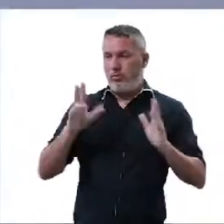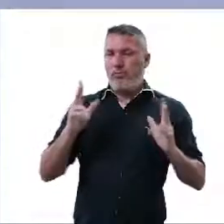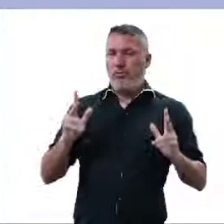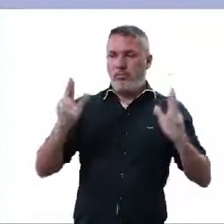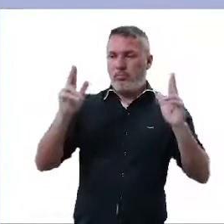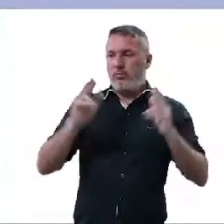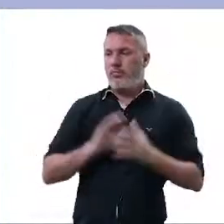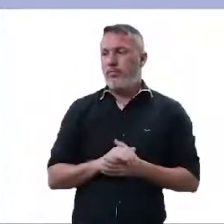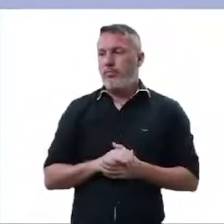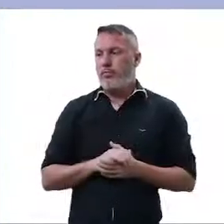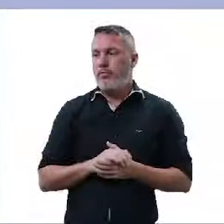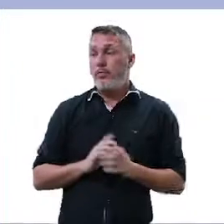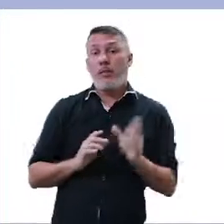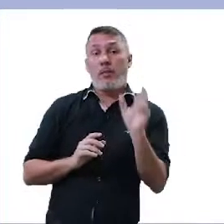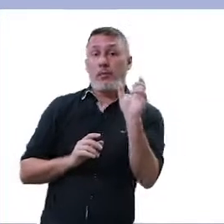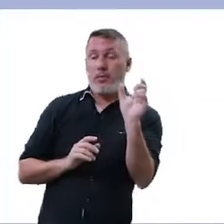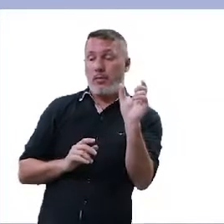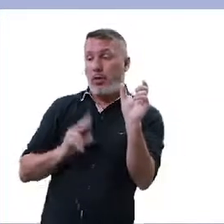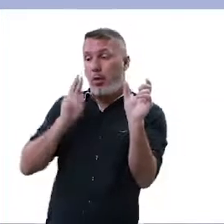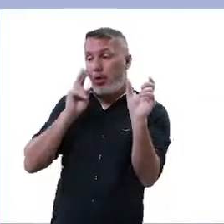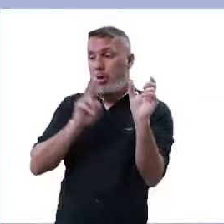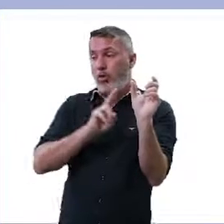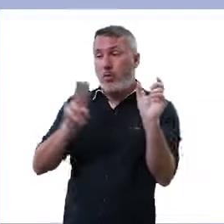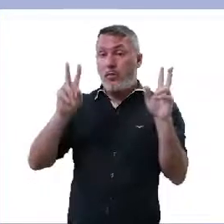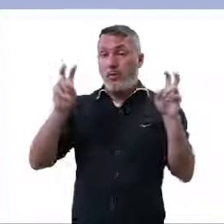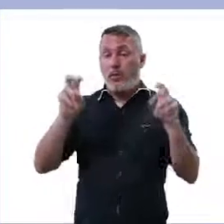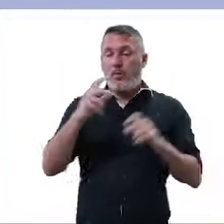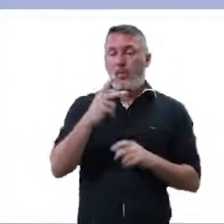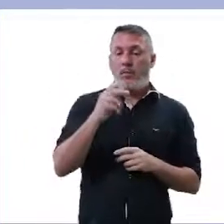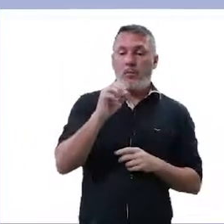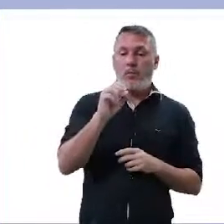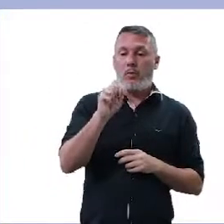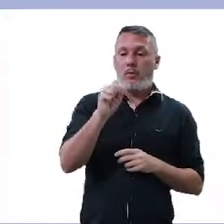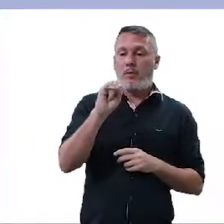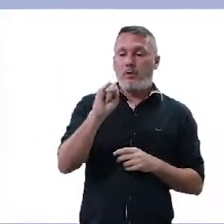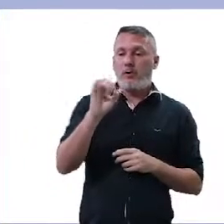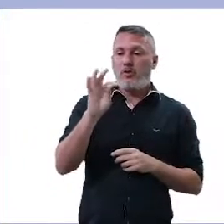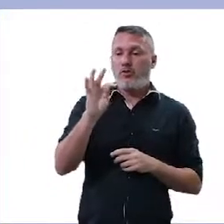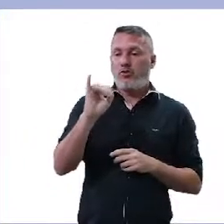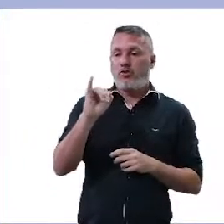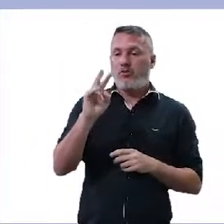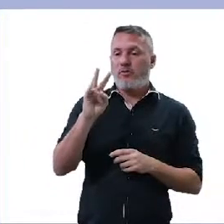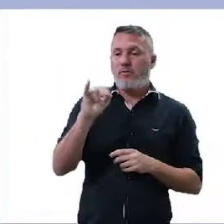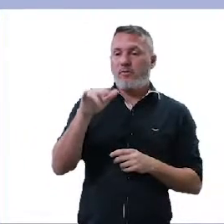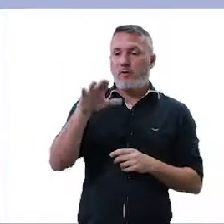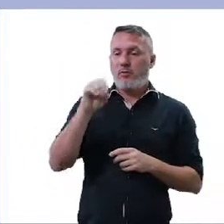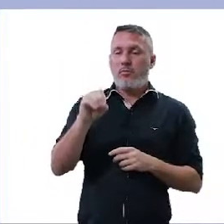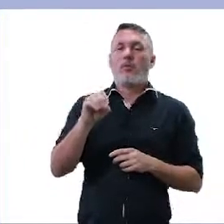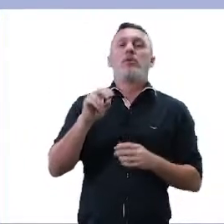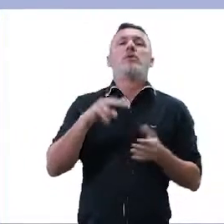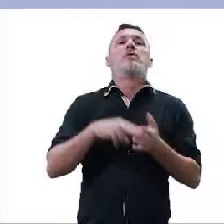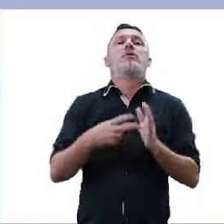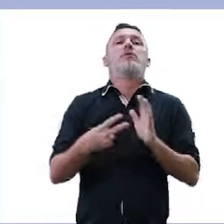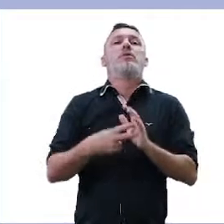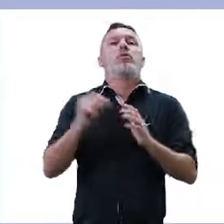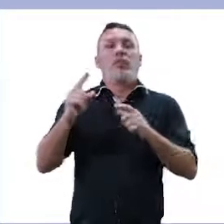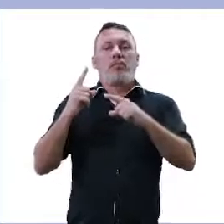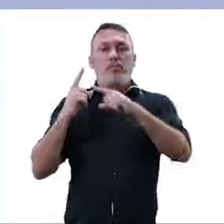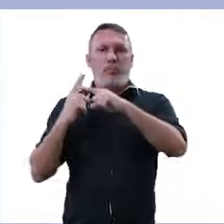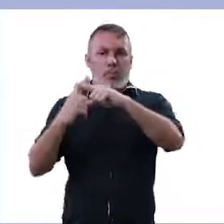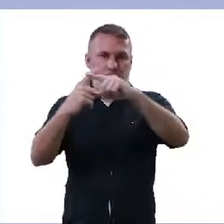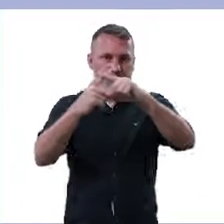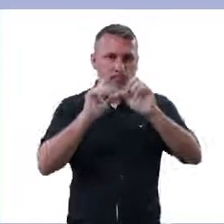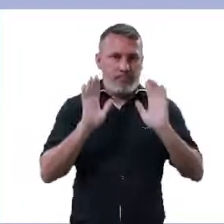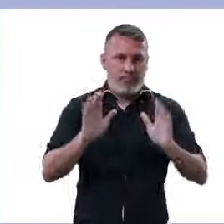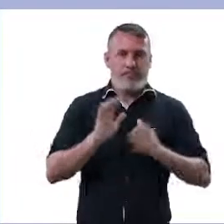nome positivismo, então está em destaque, tem sua origem no adjetivo positivo, que significa certo, seguro e definitivo. Como escola